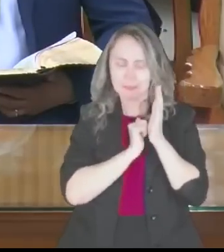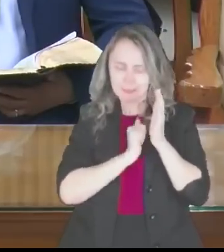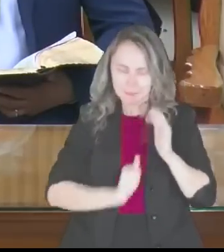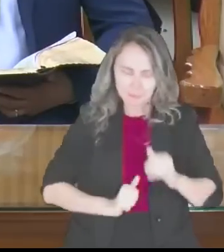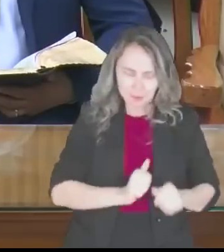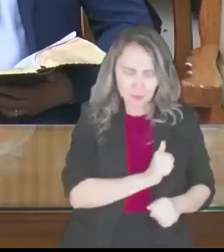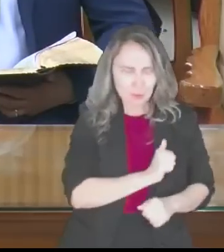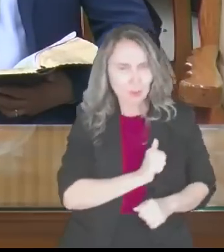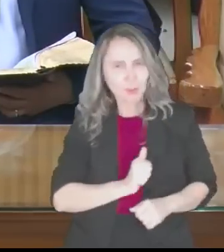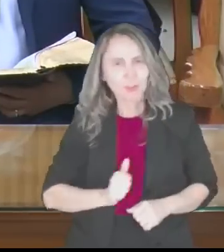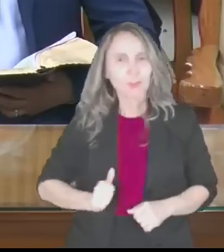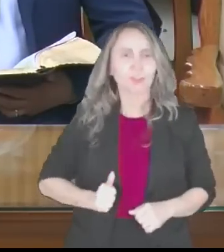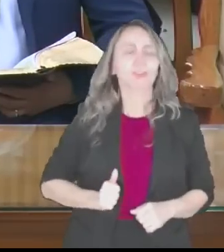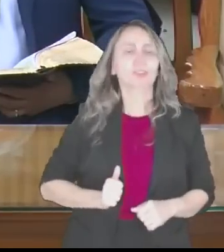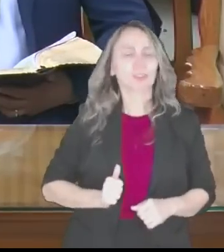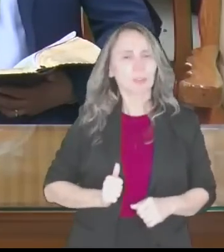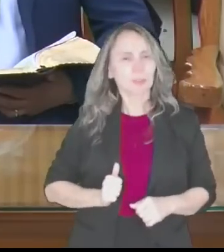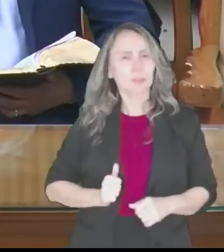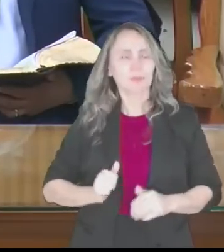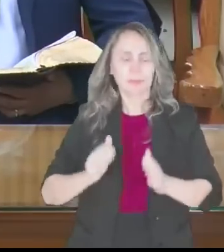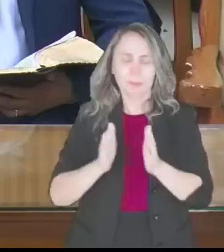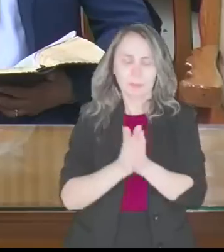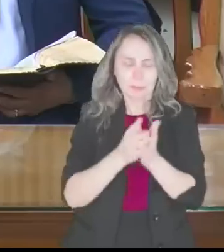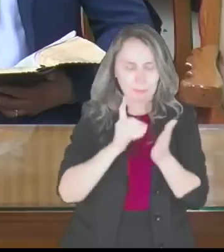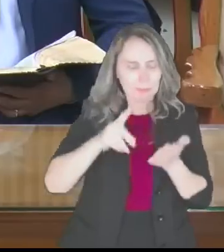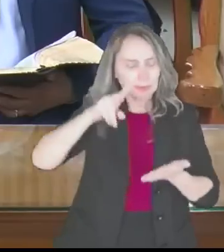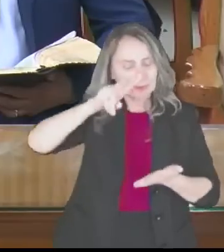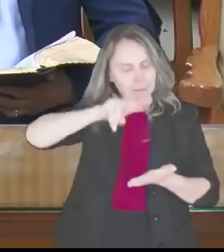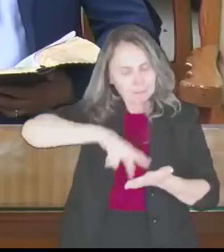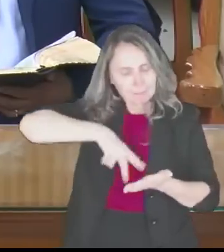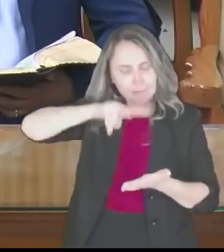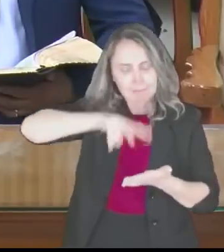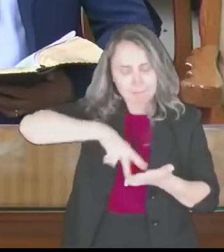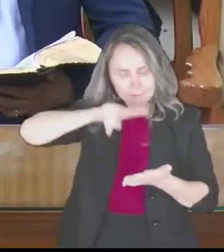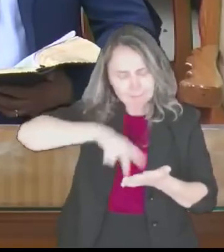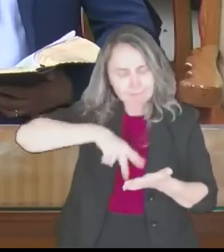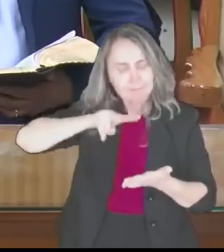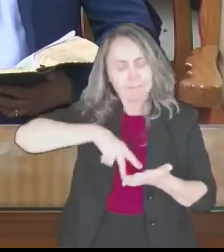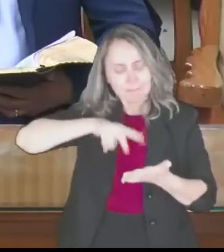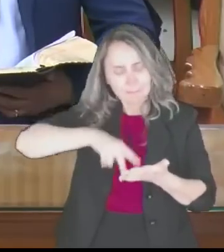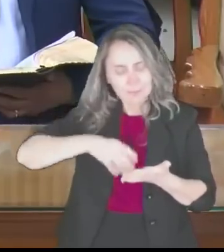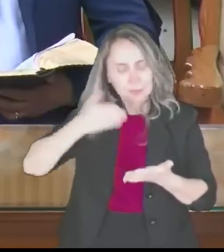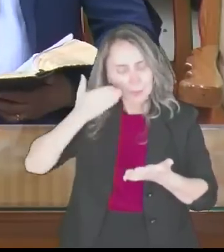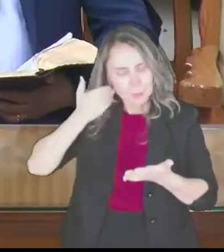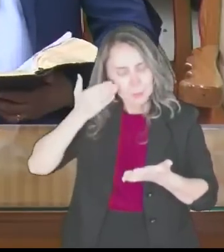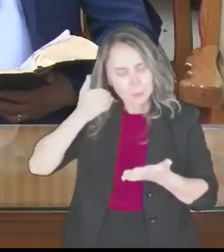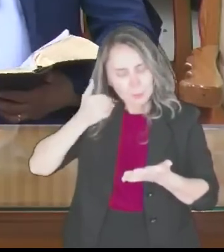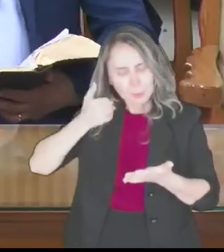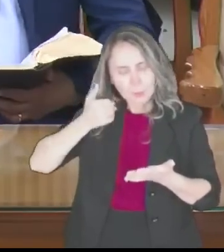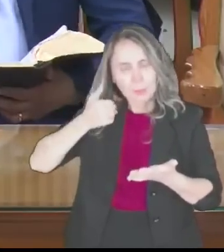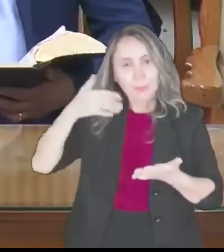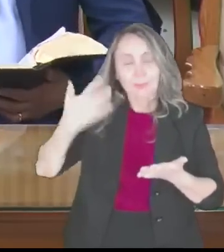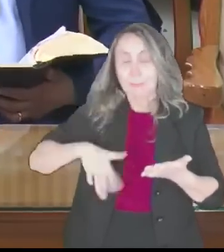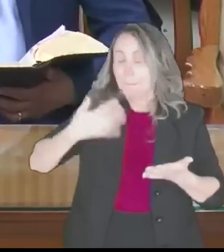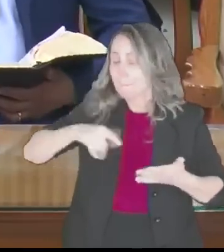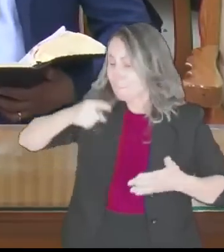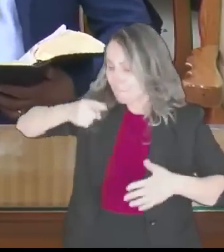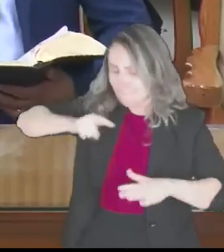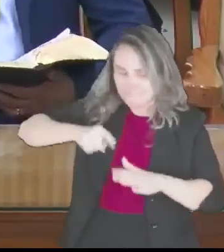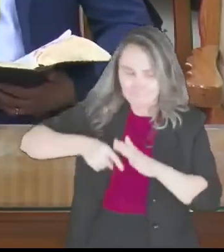Com os livros de homens de Deus. Aí você recebe coisas que os outros não